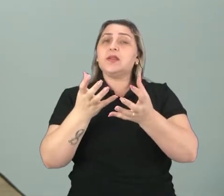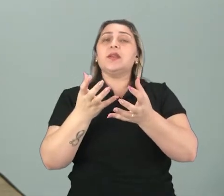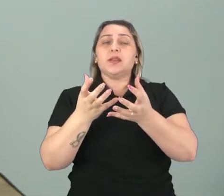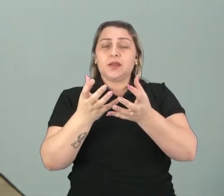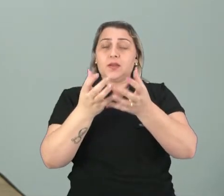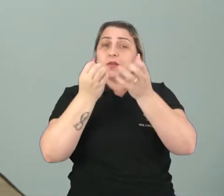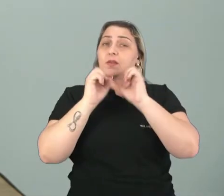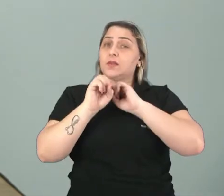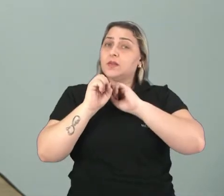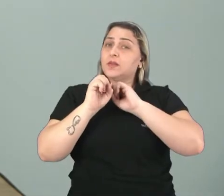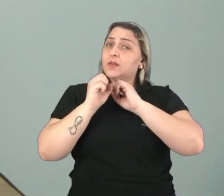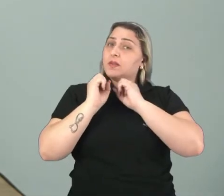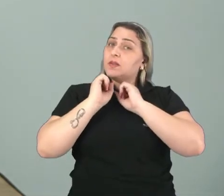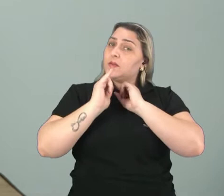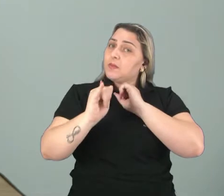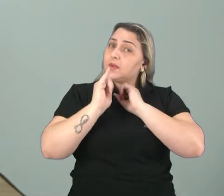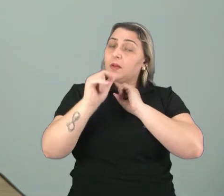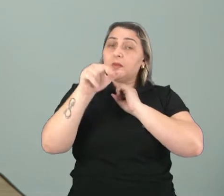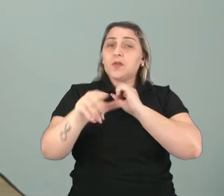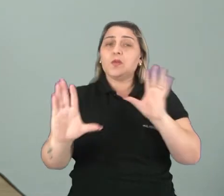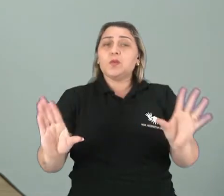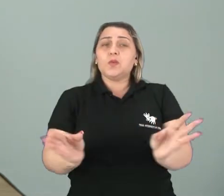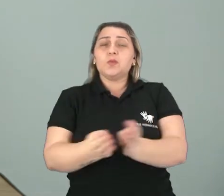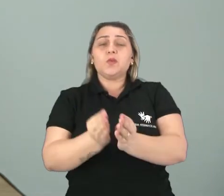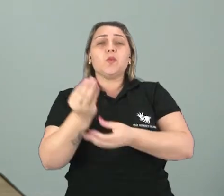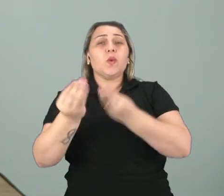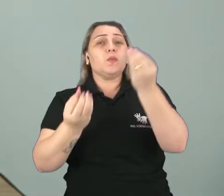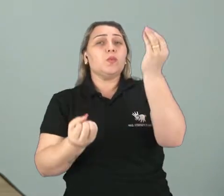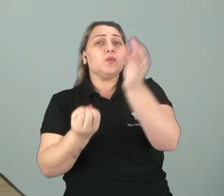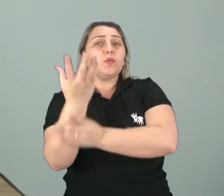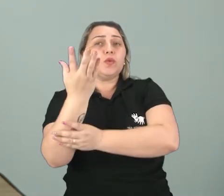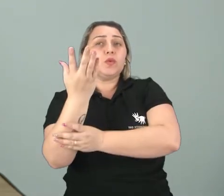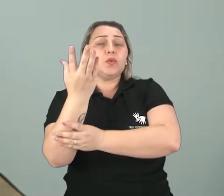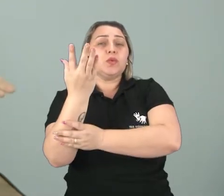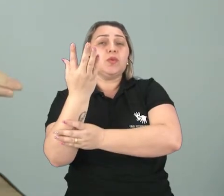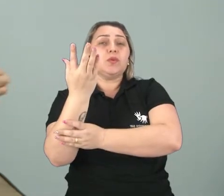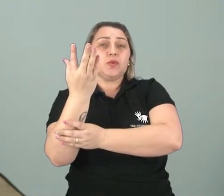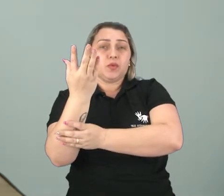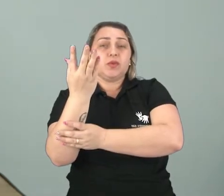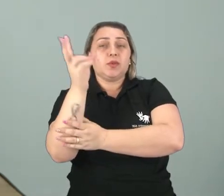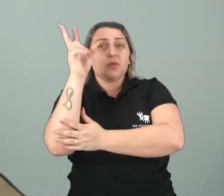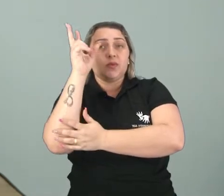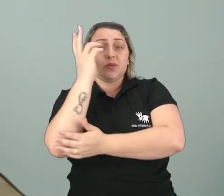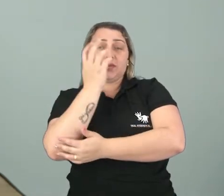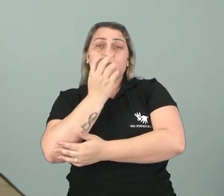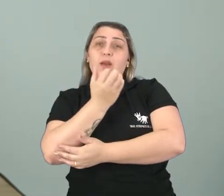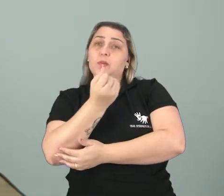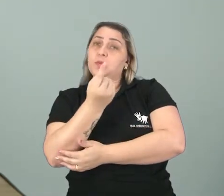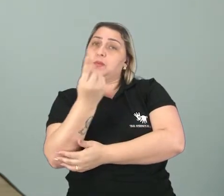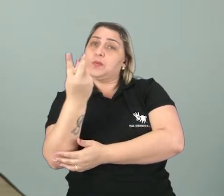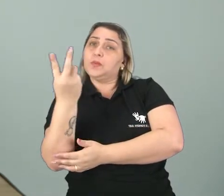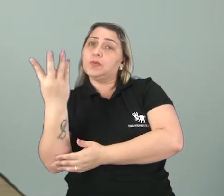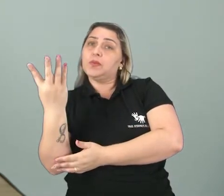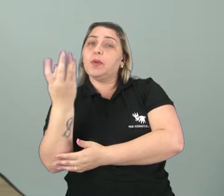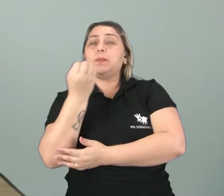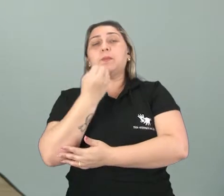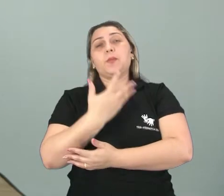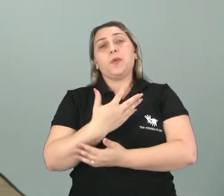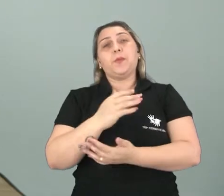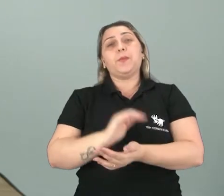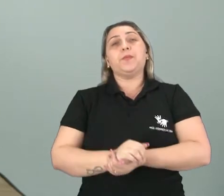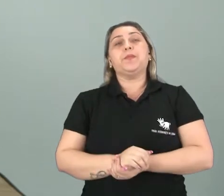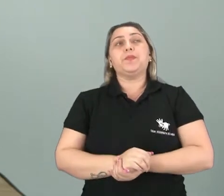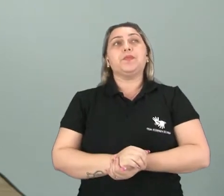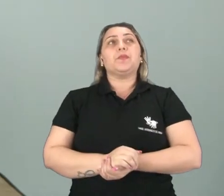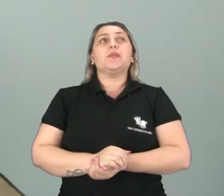pouquinho para vocês, bem resumido, como surgiu como foi o surgimento da contagem. Bom,